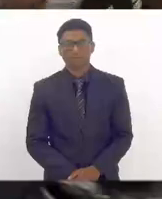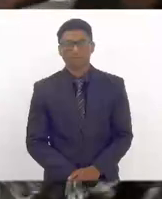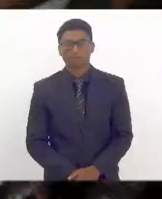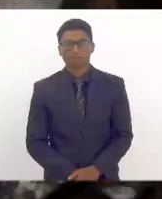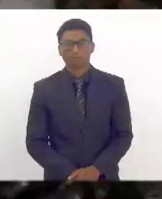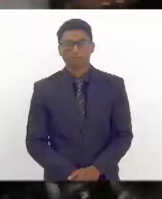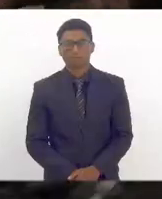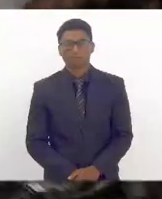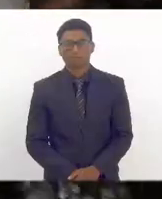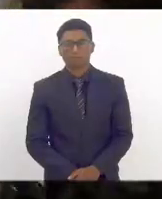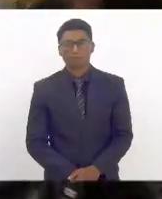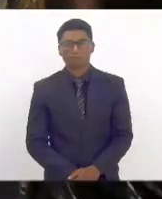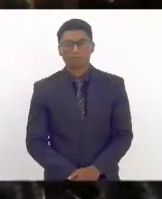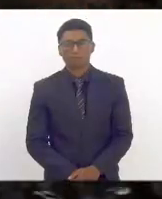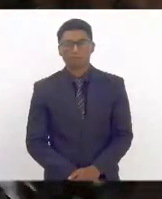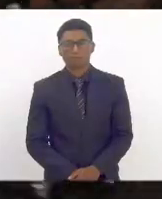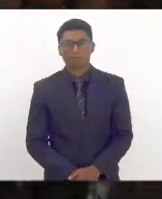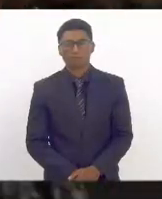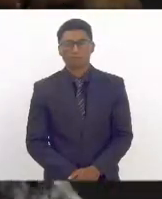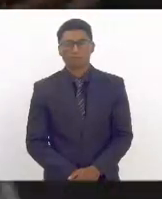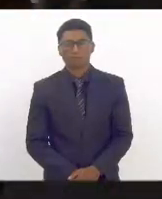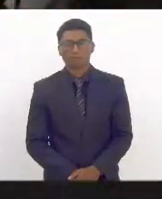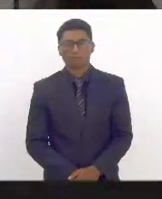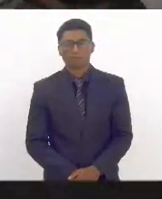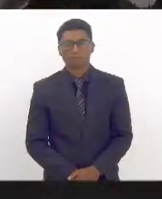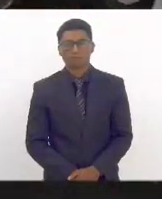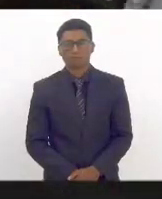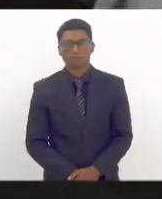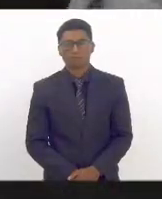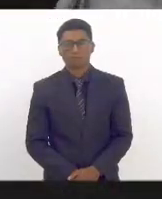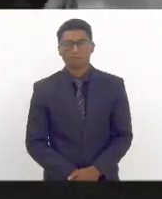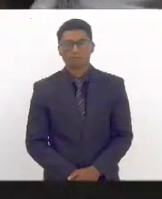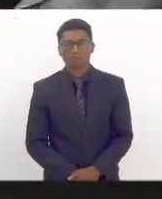sobre o toque do Google